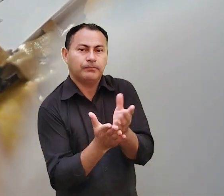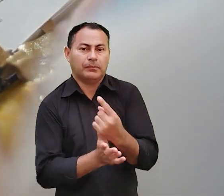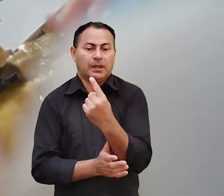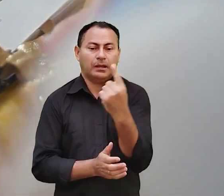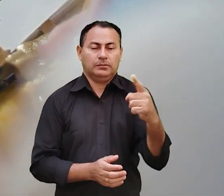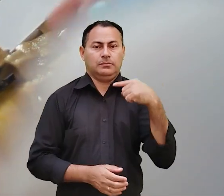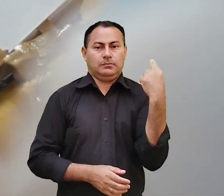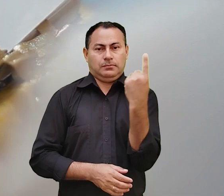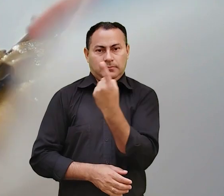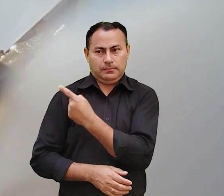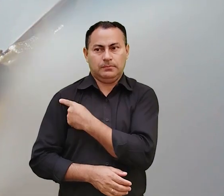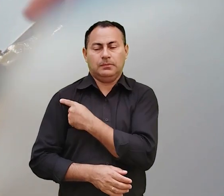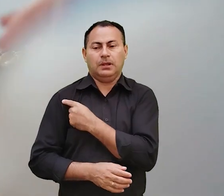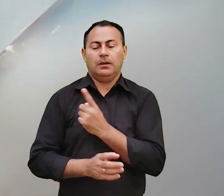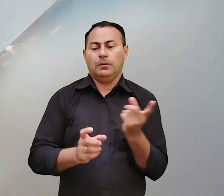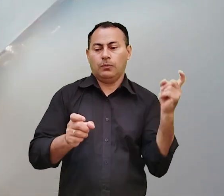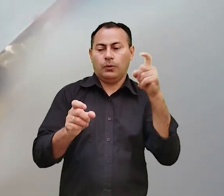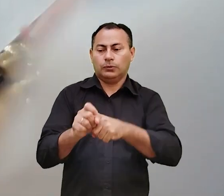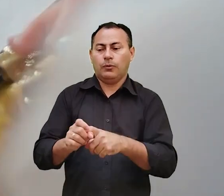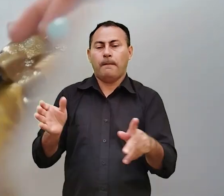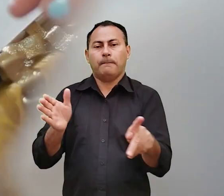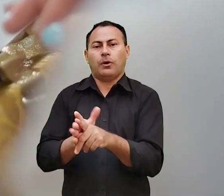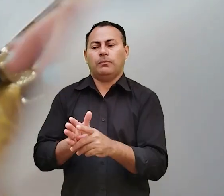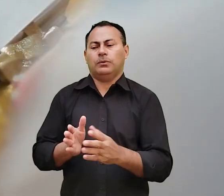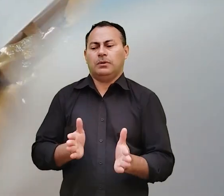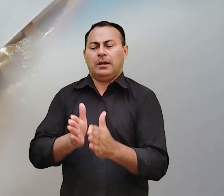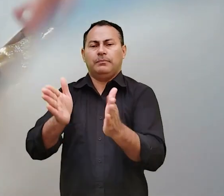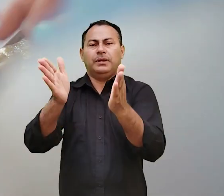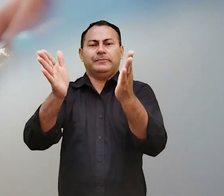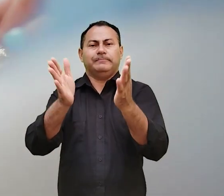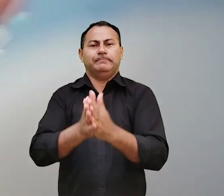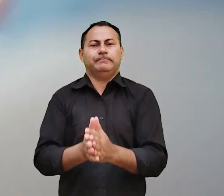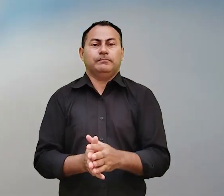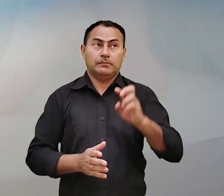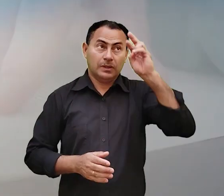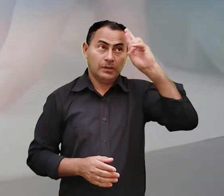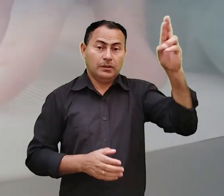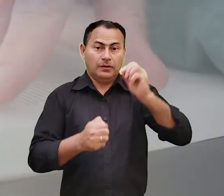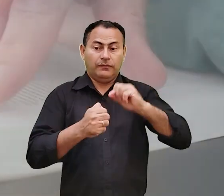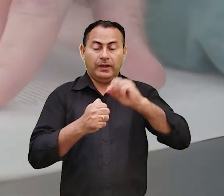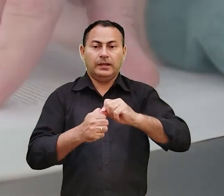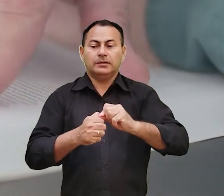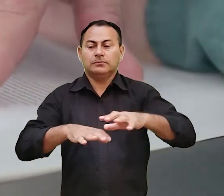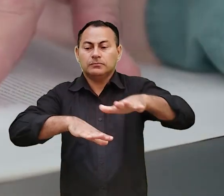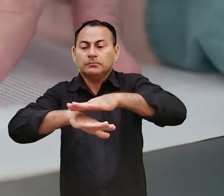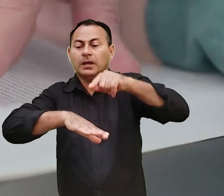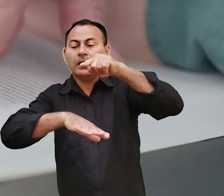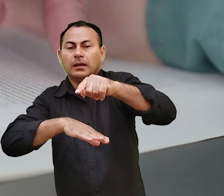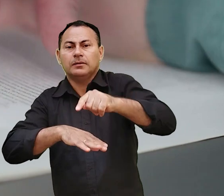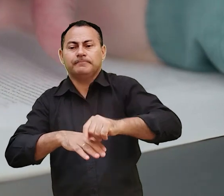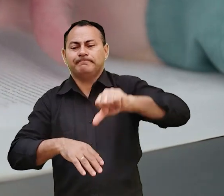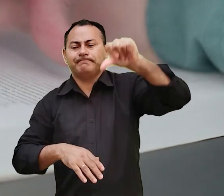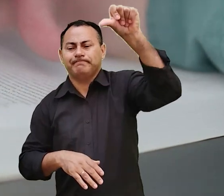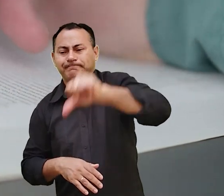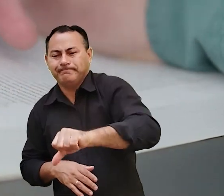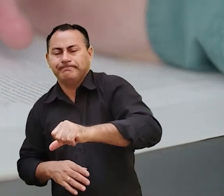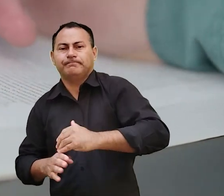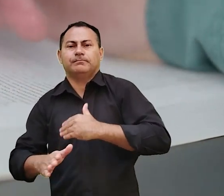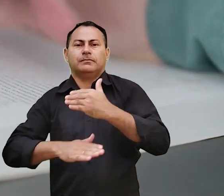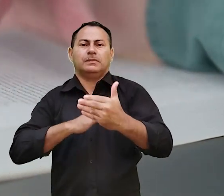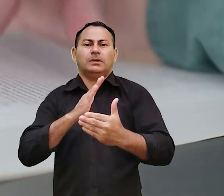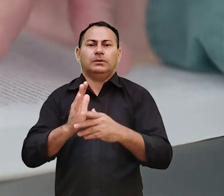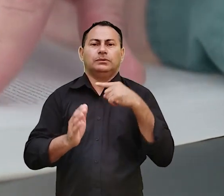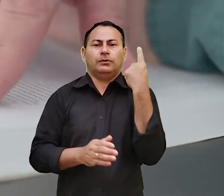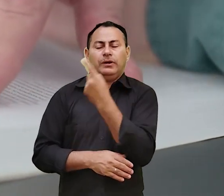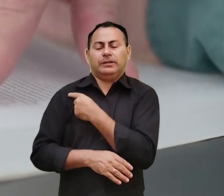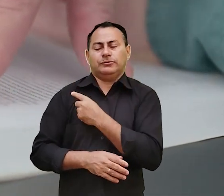desviamos. Cada um de nós se voltou para o seu próprio caminho. E o Senhor fez cair sobre ele a iniquidade